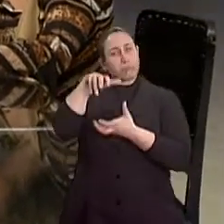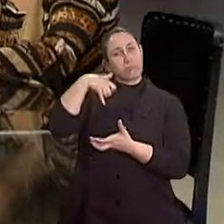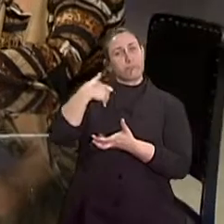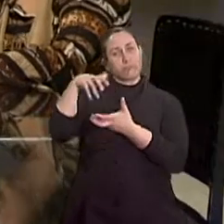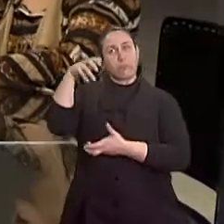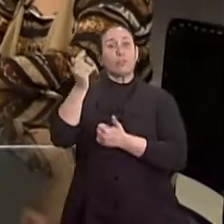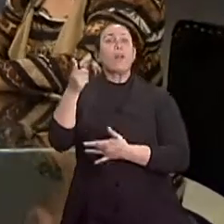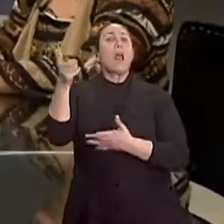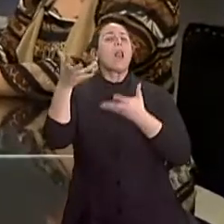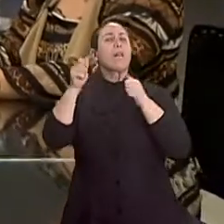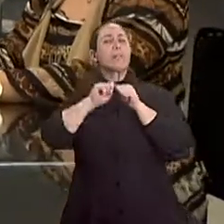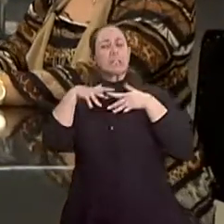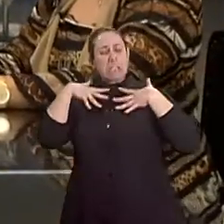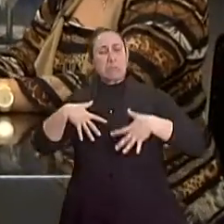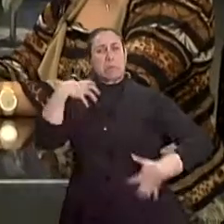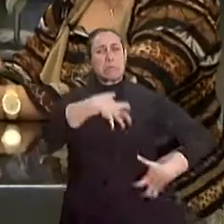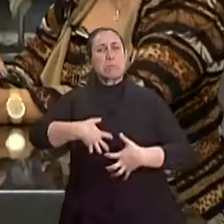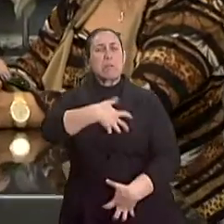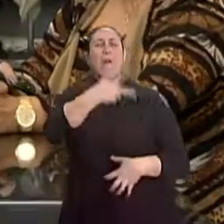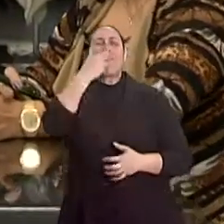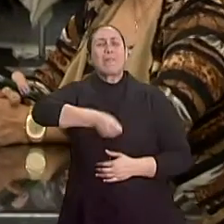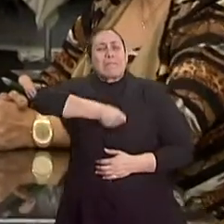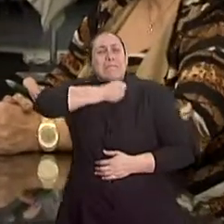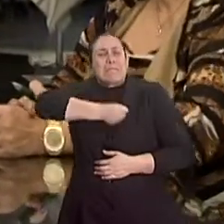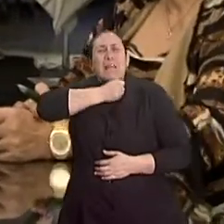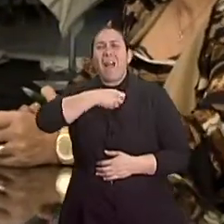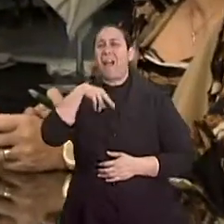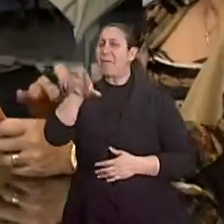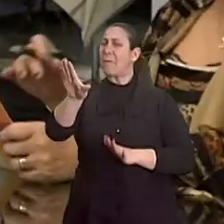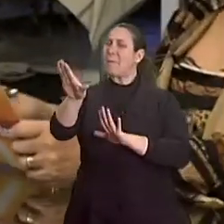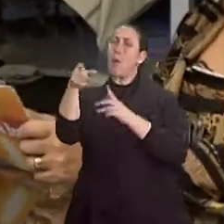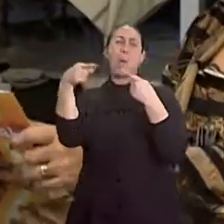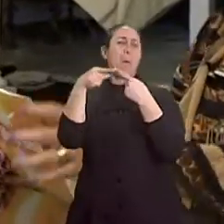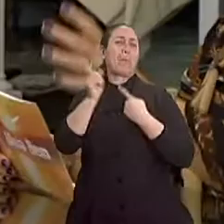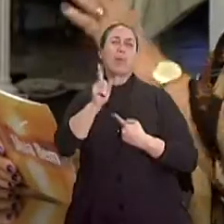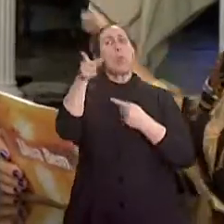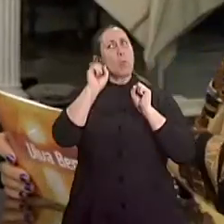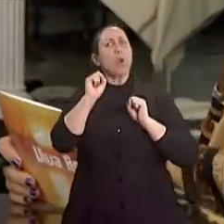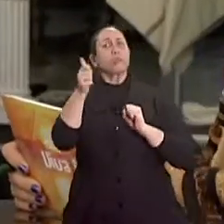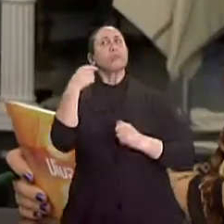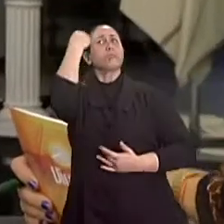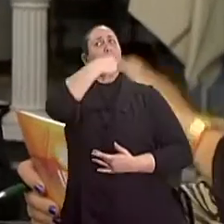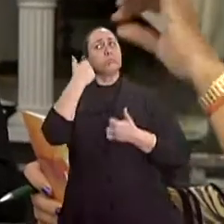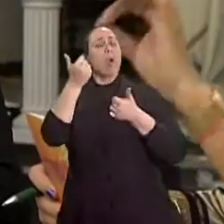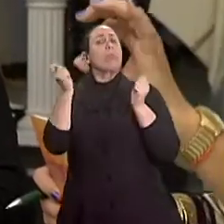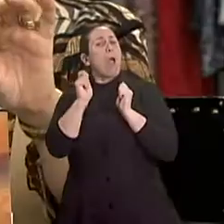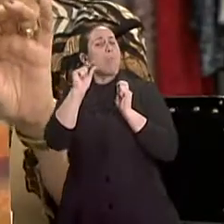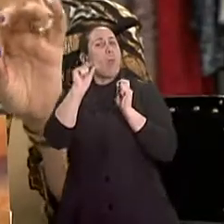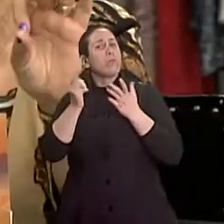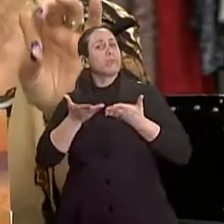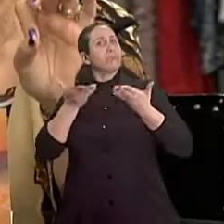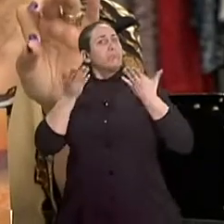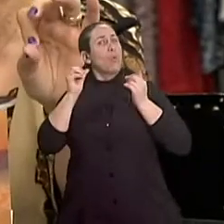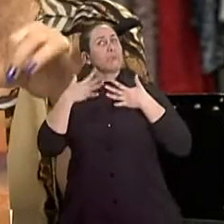de senhora. E aí eu tu dizer, diz, não, ah, tu okay. não tem idade para botar uma roupa tão de senhora tá. quanto essa. E aí tem os dois lados. Tá. E aí eu vou te